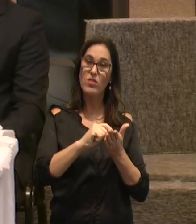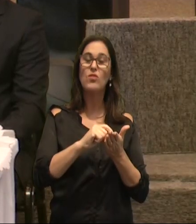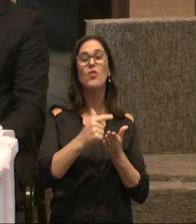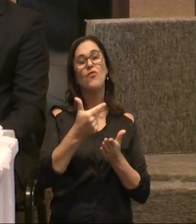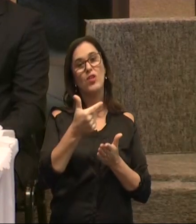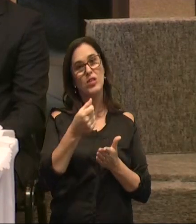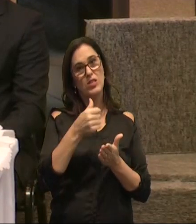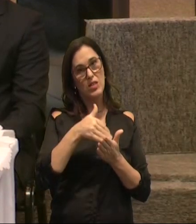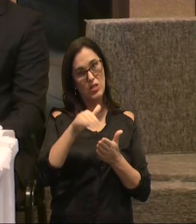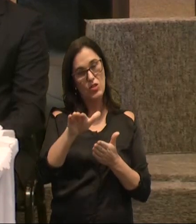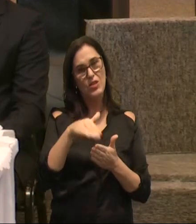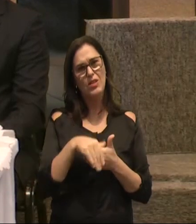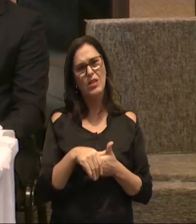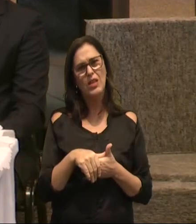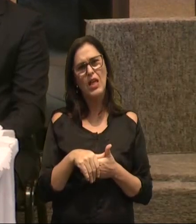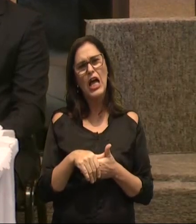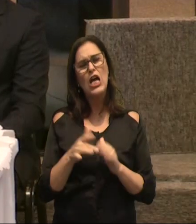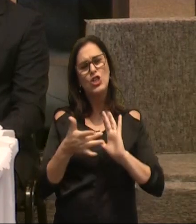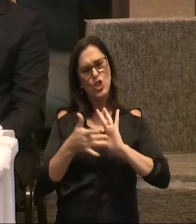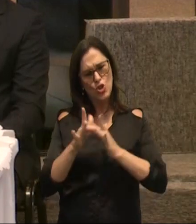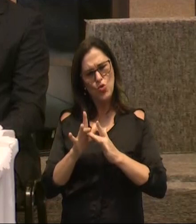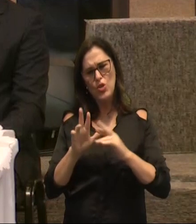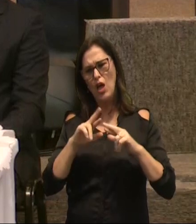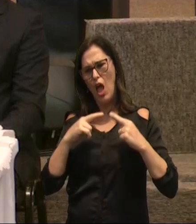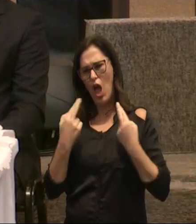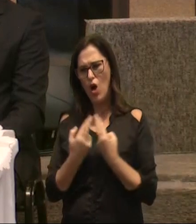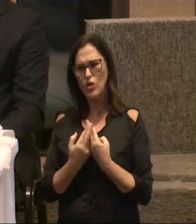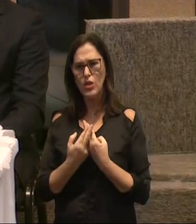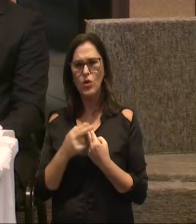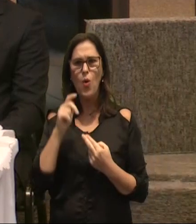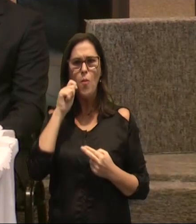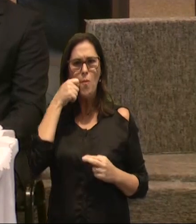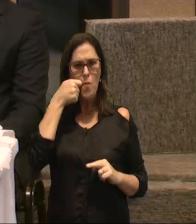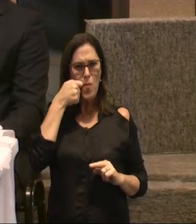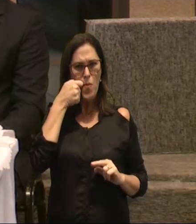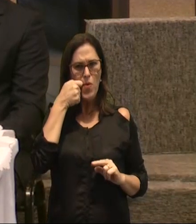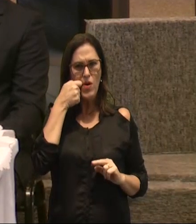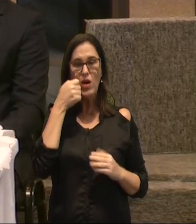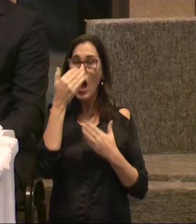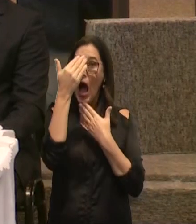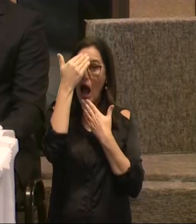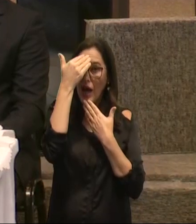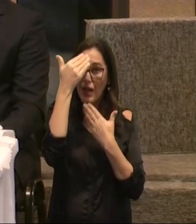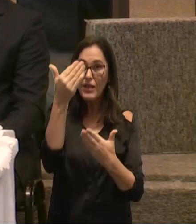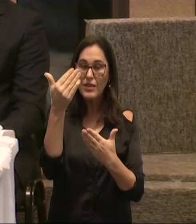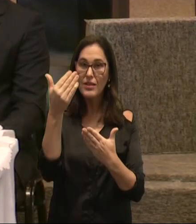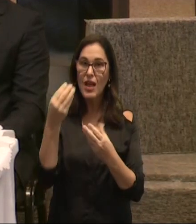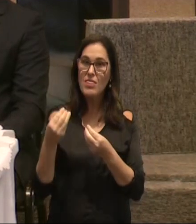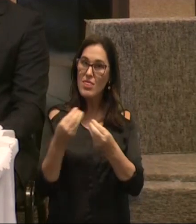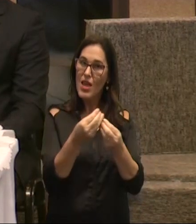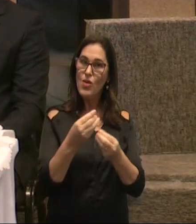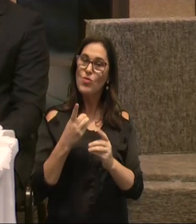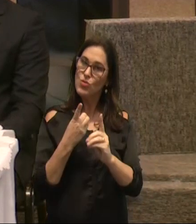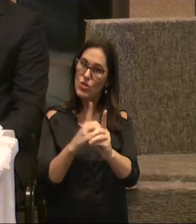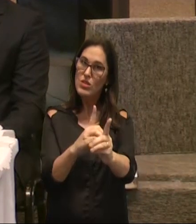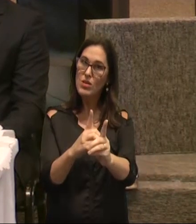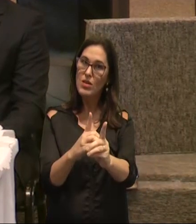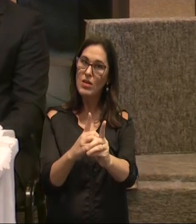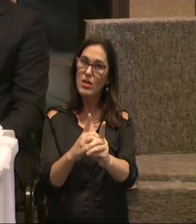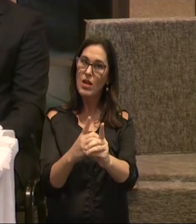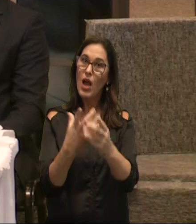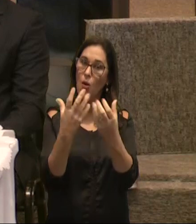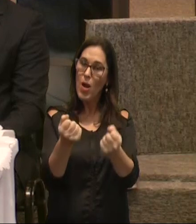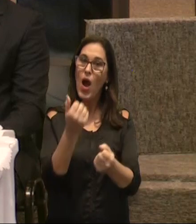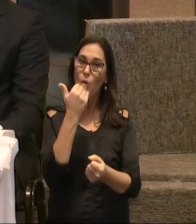também. Enquanto eles estavam reunidos, Jesus tomou o pão, deu graças, deu aos seus discípulos e disse: tomai